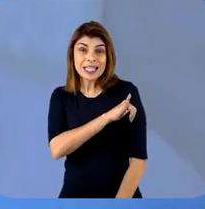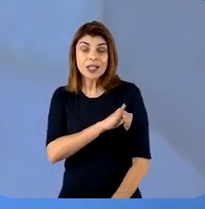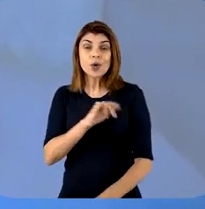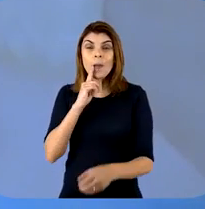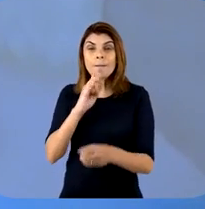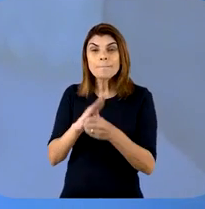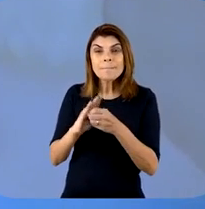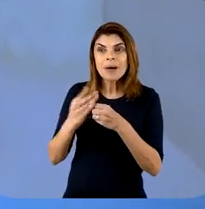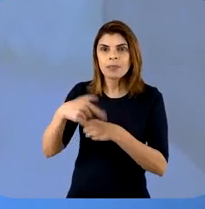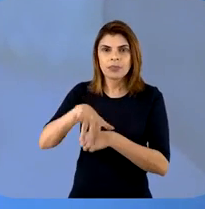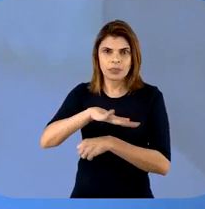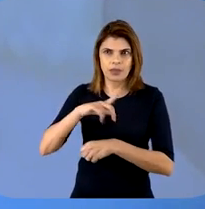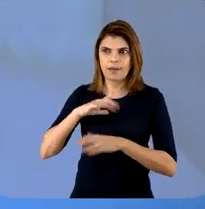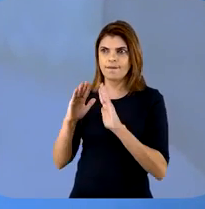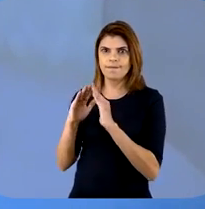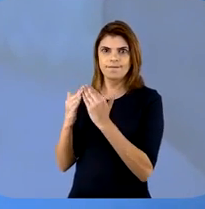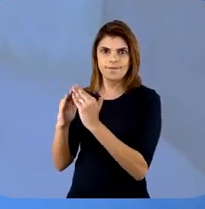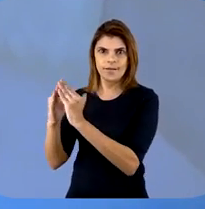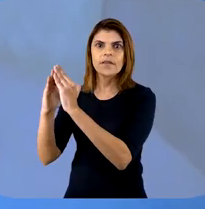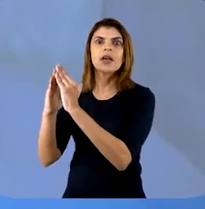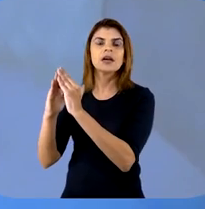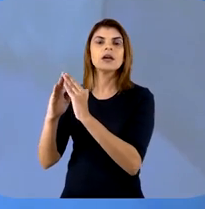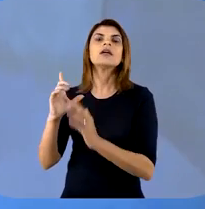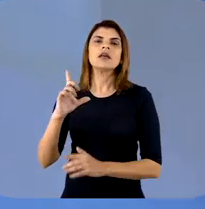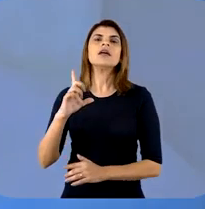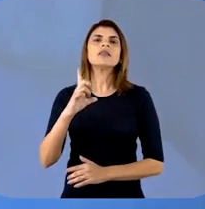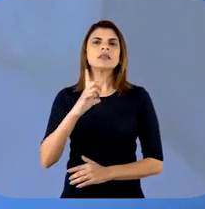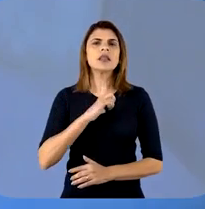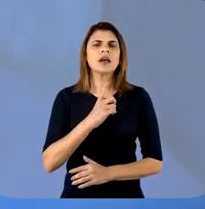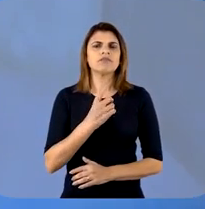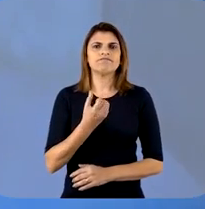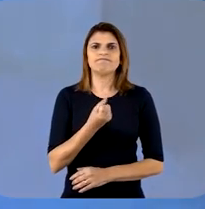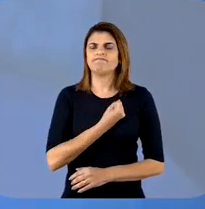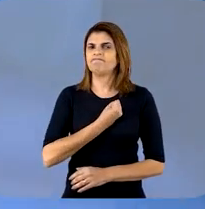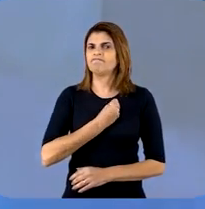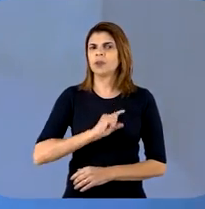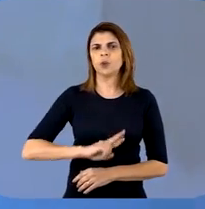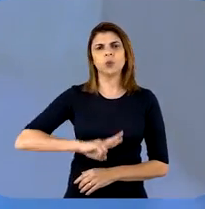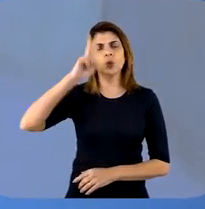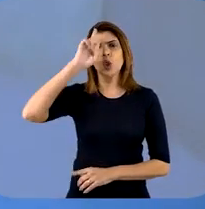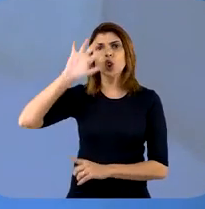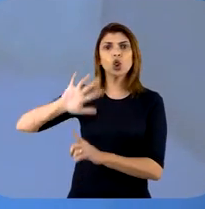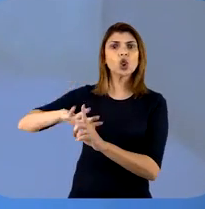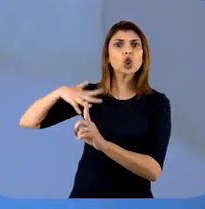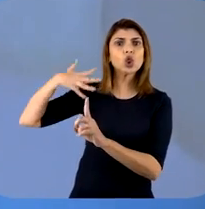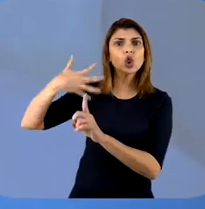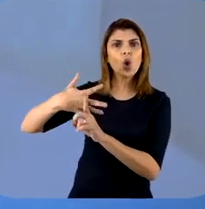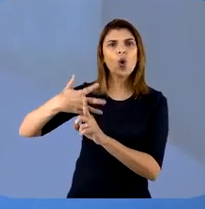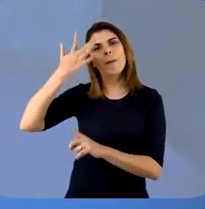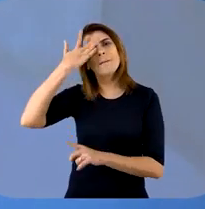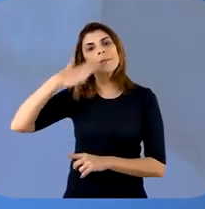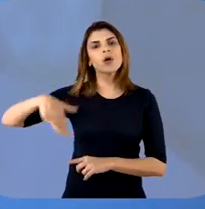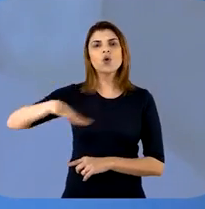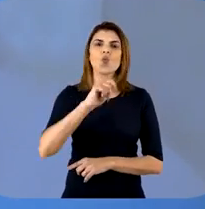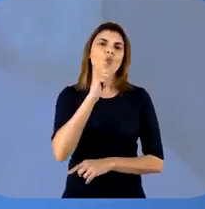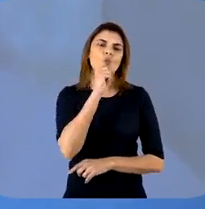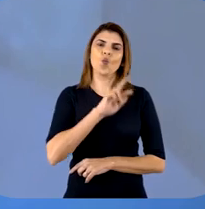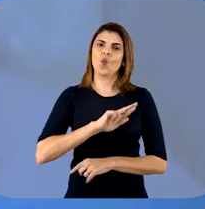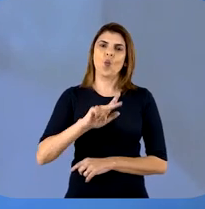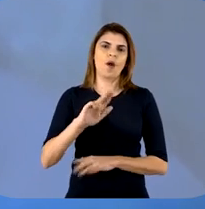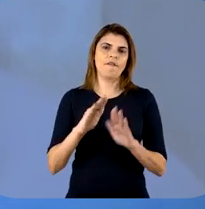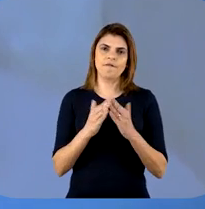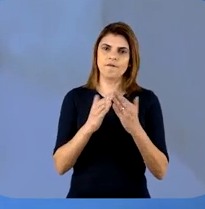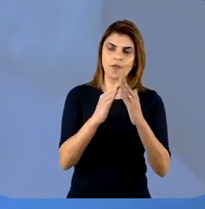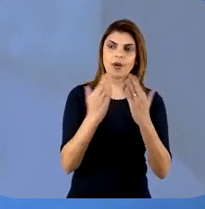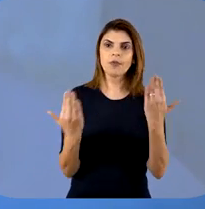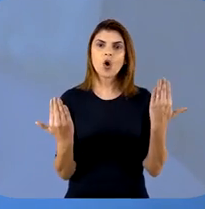que têm uma maior concentração de favela têm uma letalidade muito maior, dobro do que aqueles que são chamados sem favela.